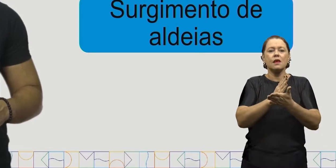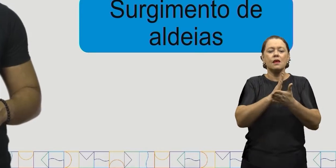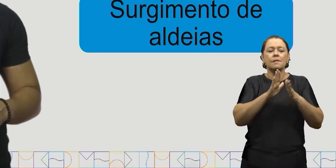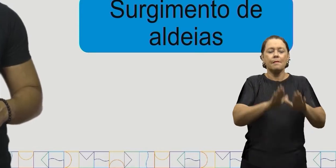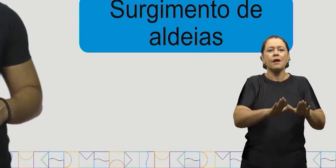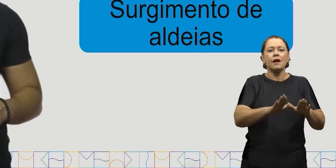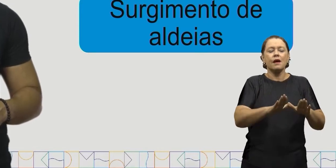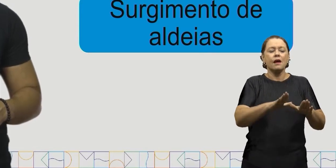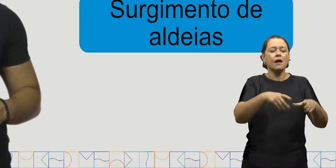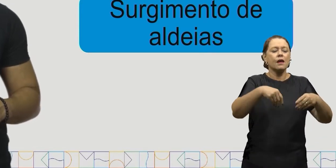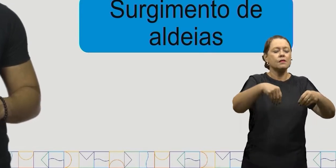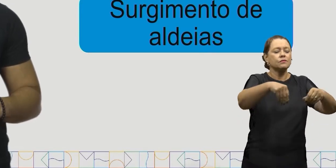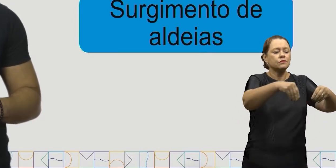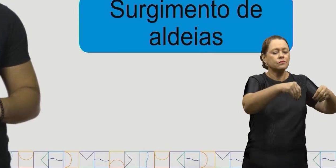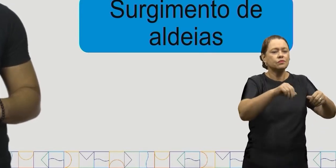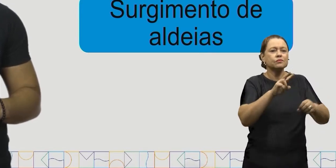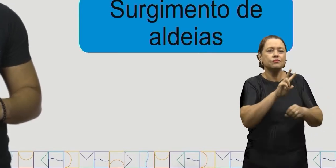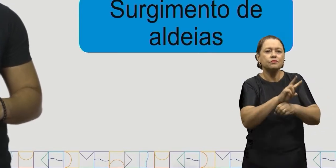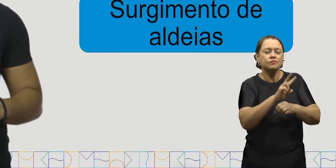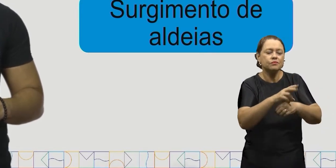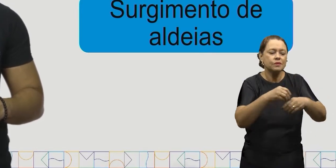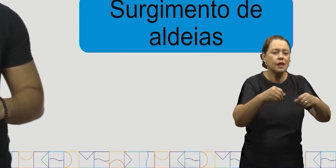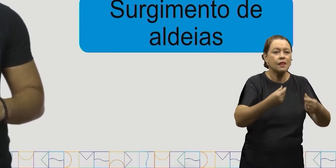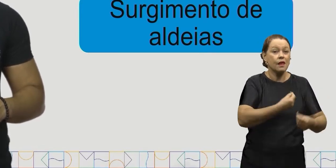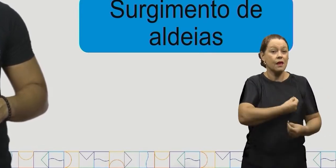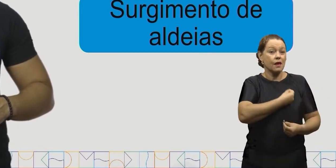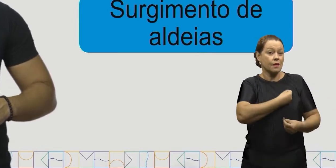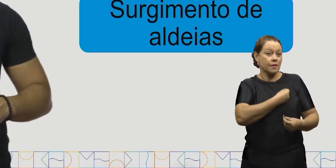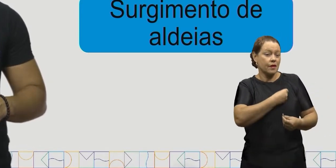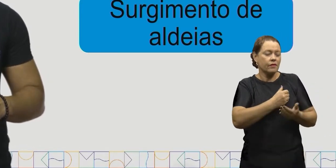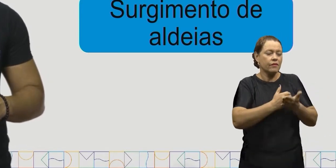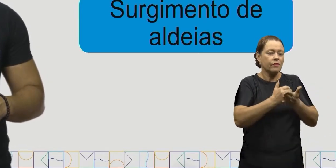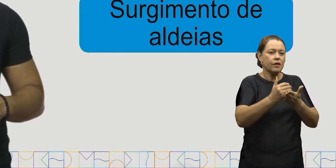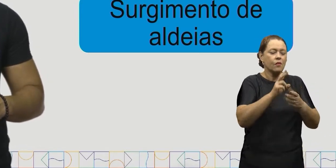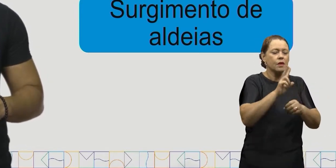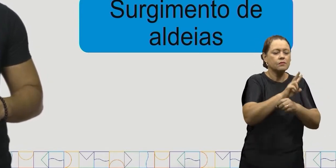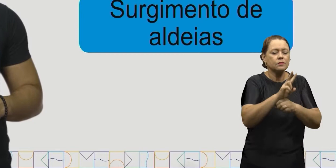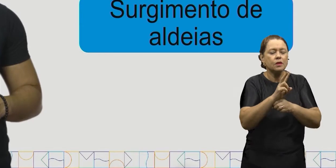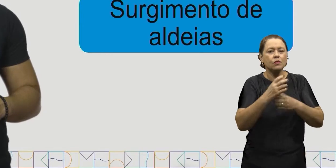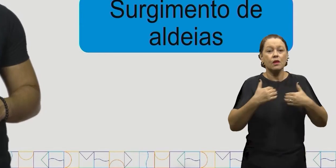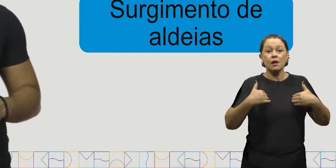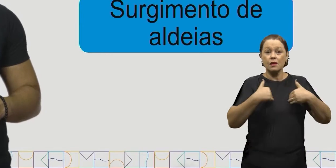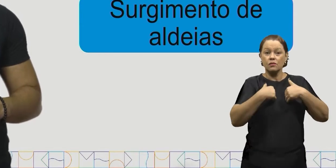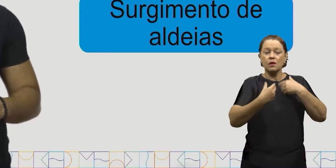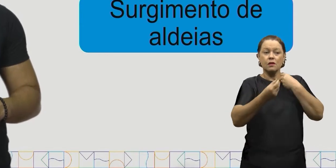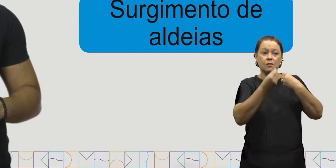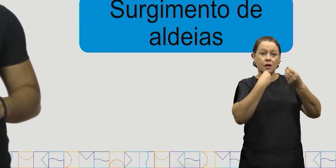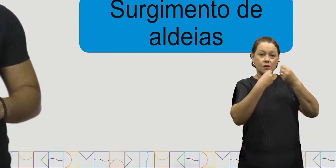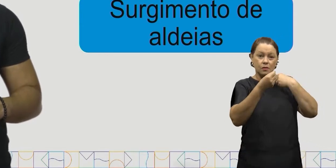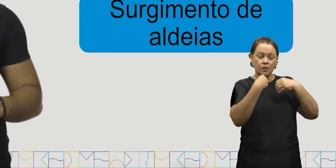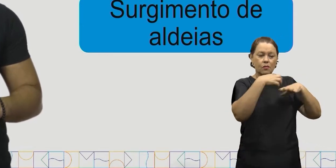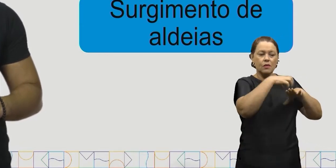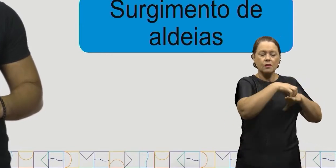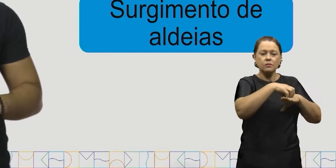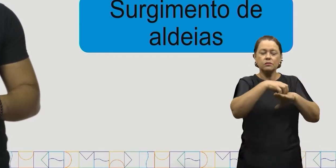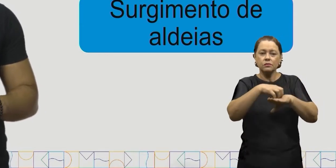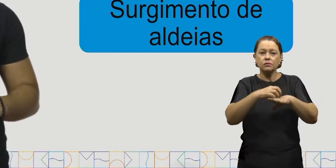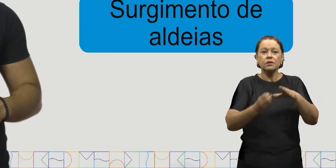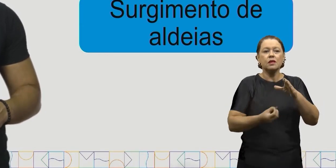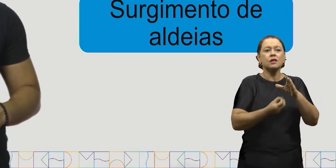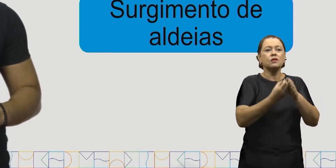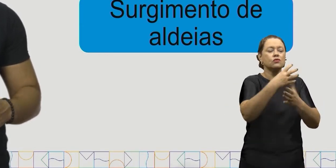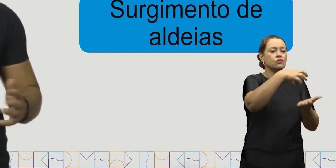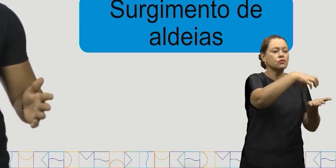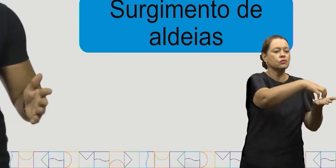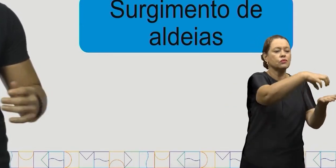Ele desenvolve a agricultura para a sobrevivência do grupo, começa a criação de animais para alimentação e transporte e surgem